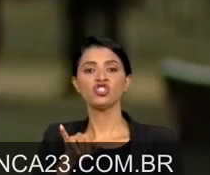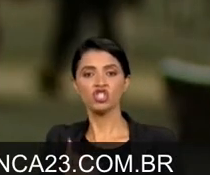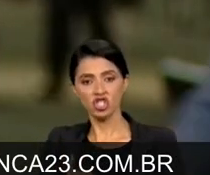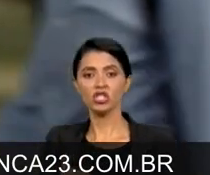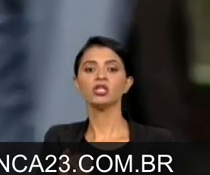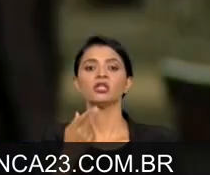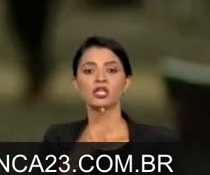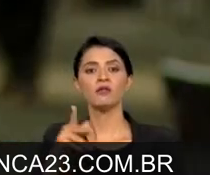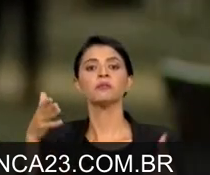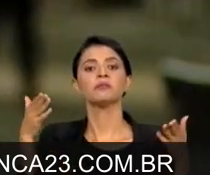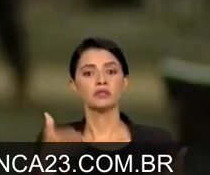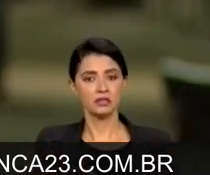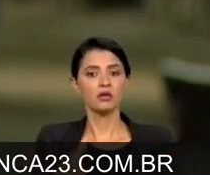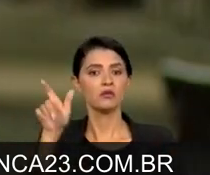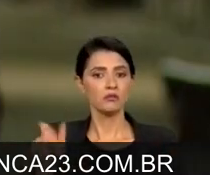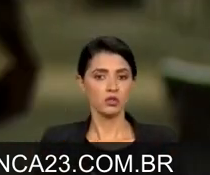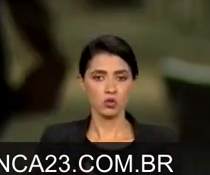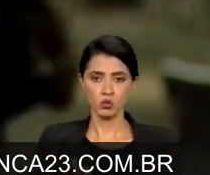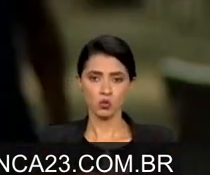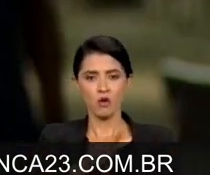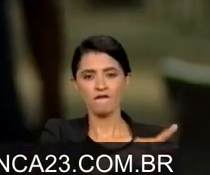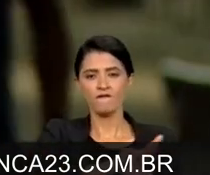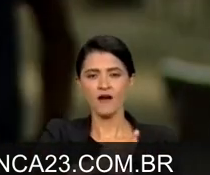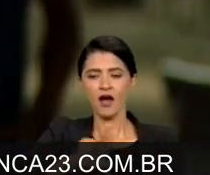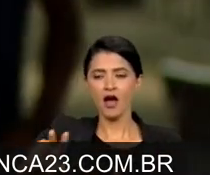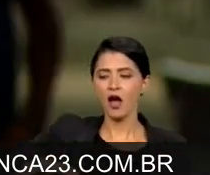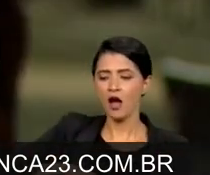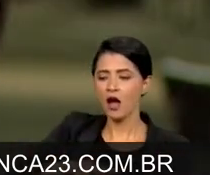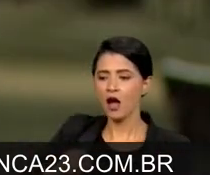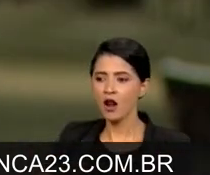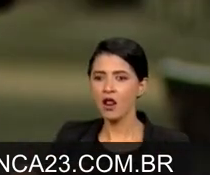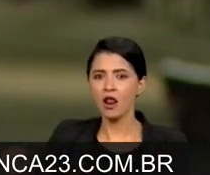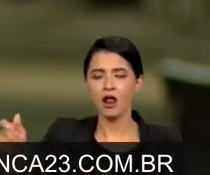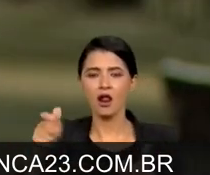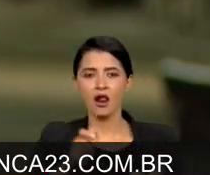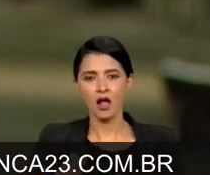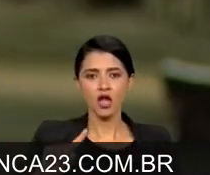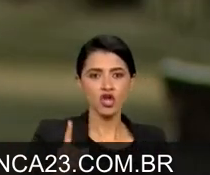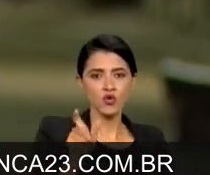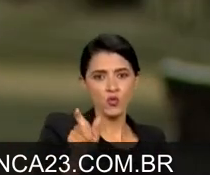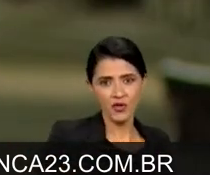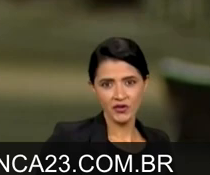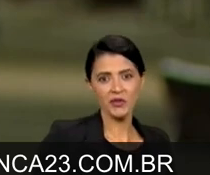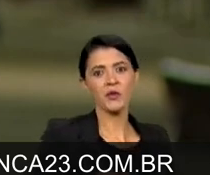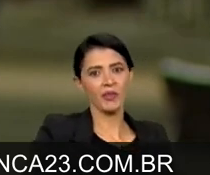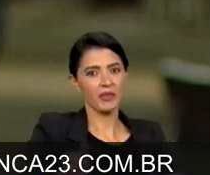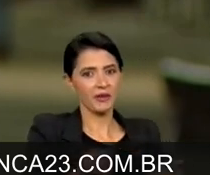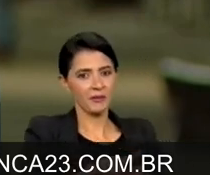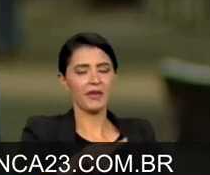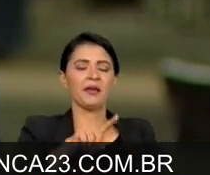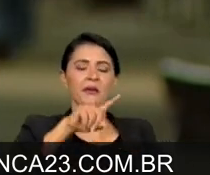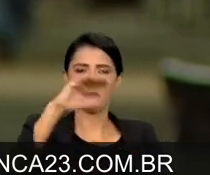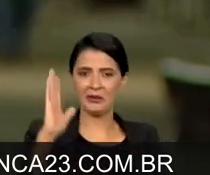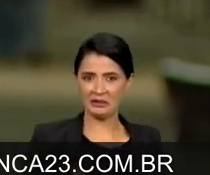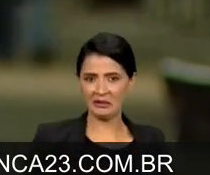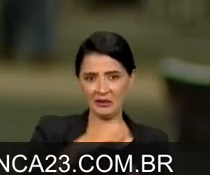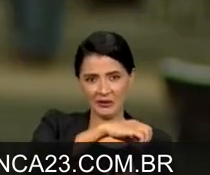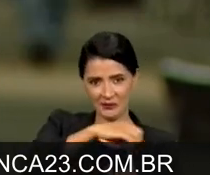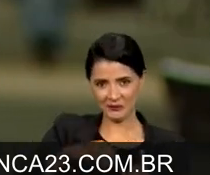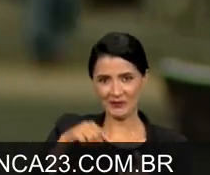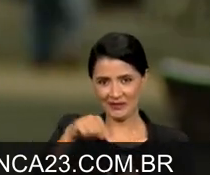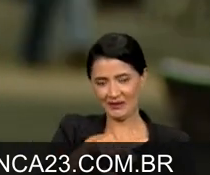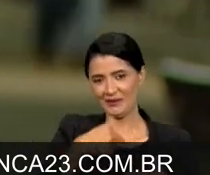teve a participação de pesquisadores de várias partes do mundo, inclusive de um pesquisador brasileiro da Fiocruz, a